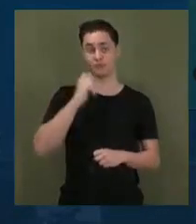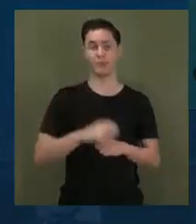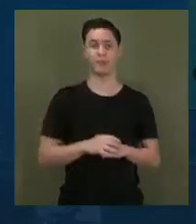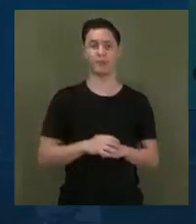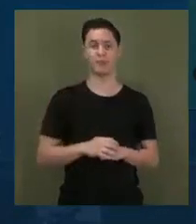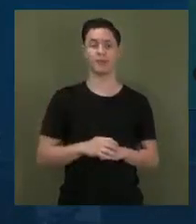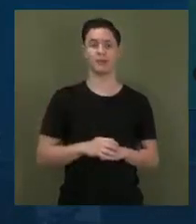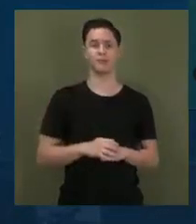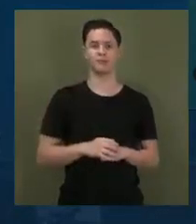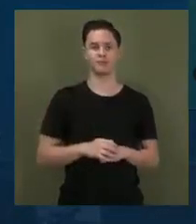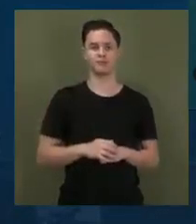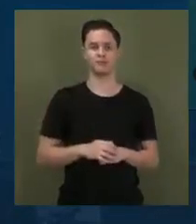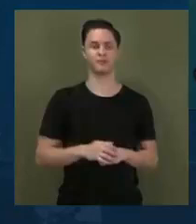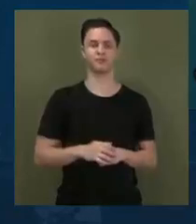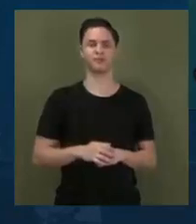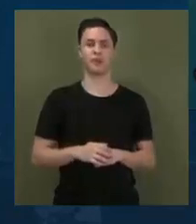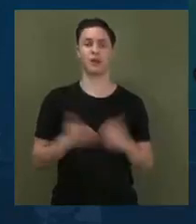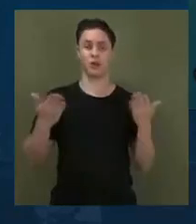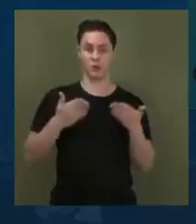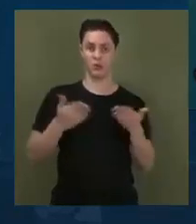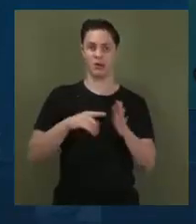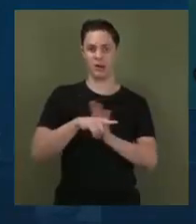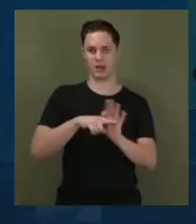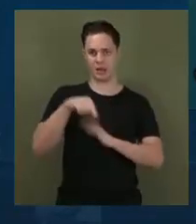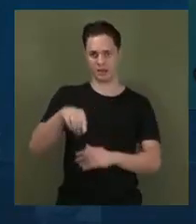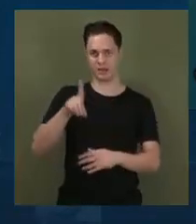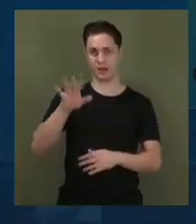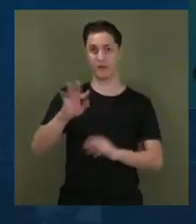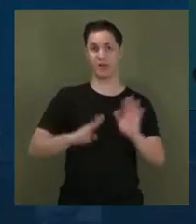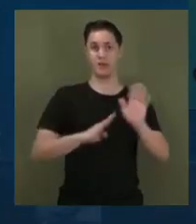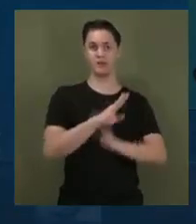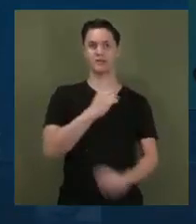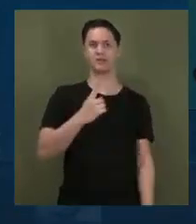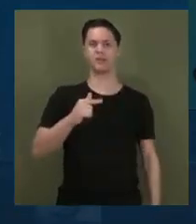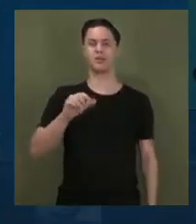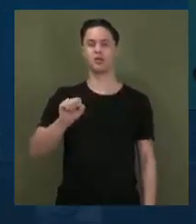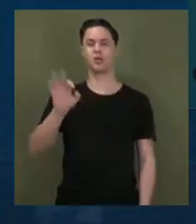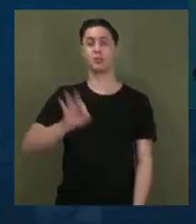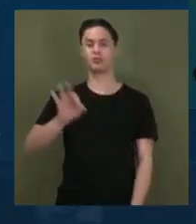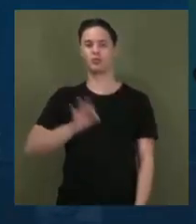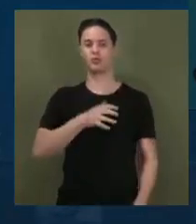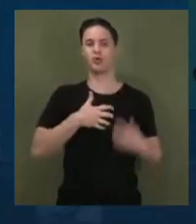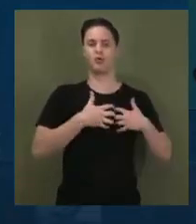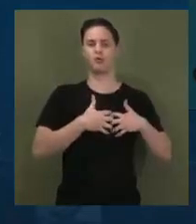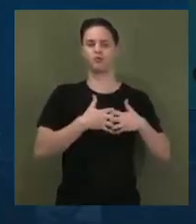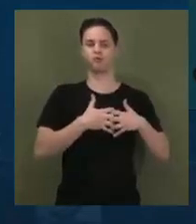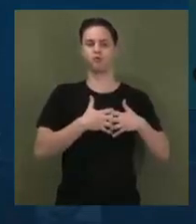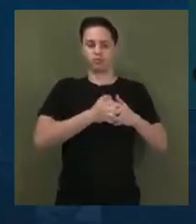reportagem aqui do DF, houve aumento de 178% de mal súbito no DF.